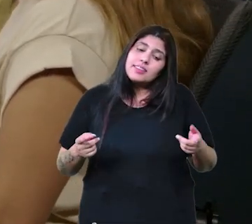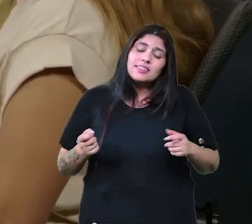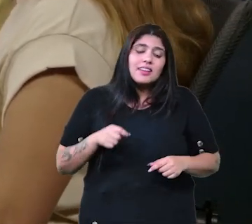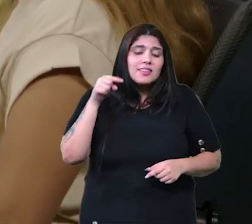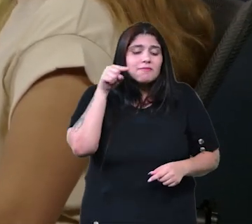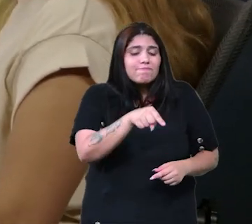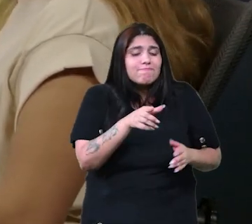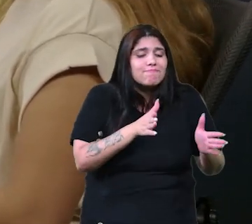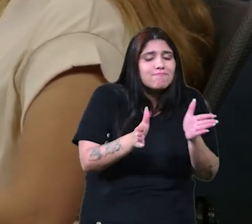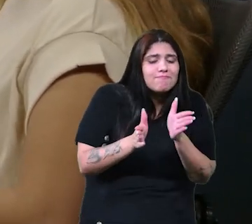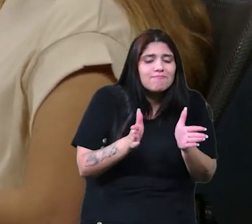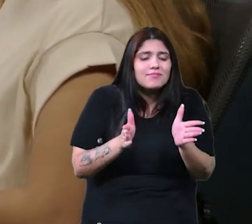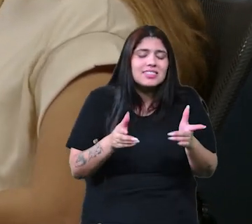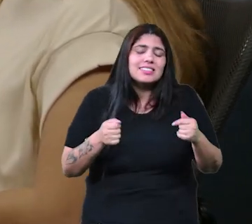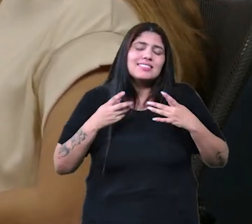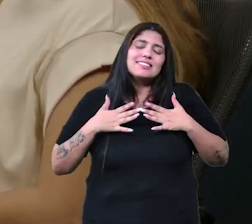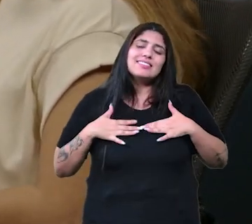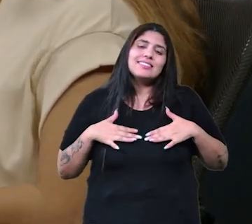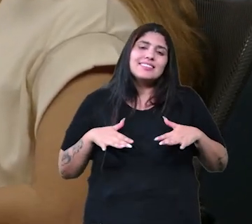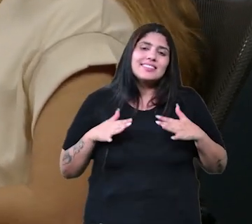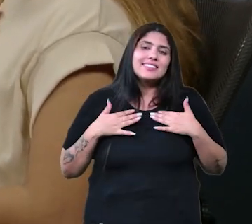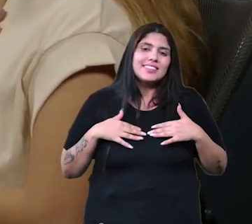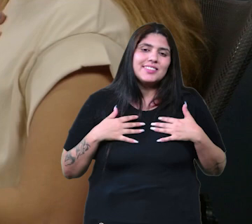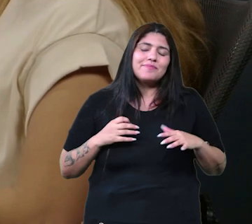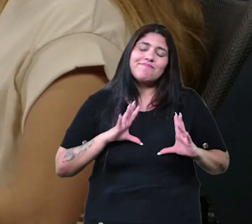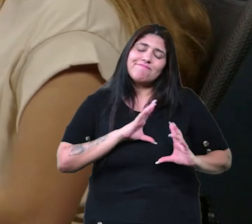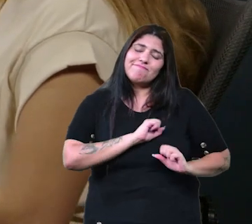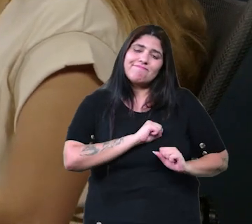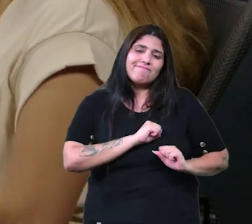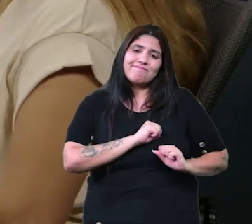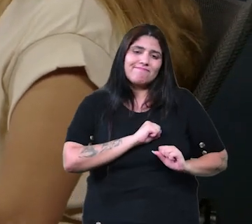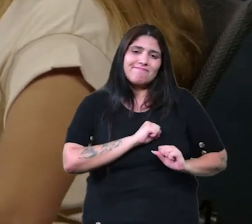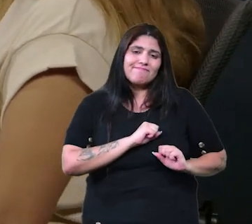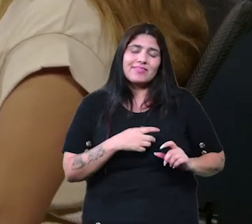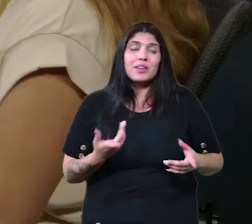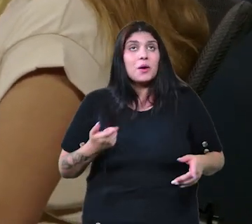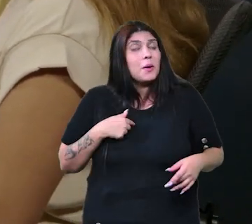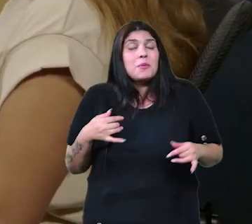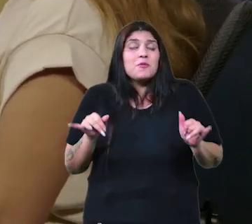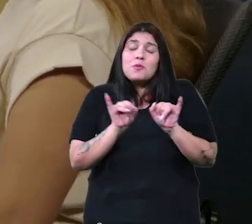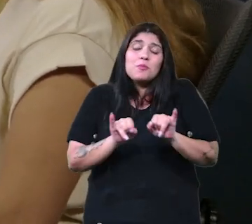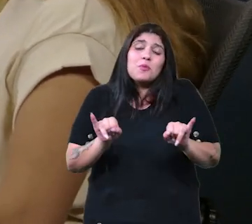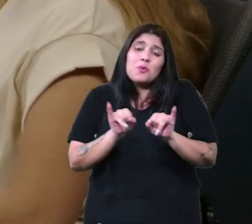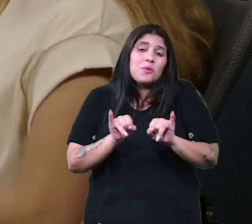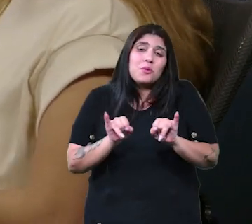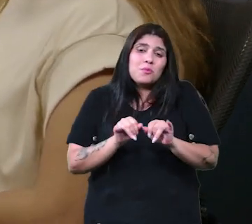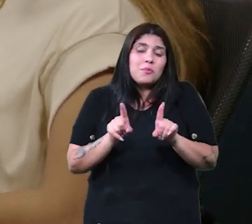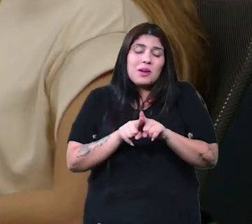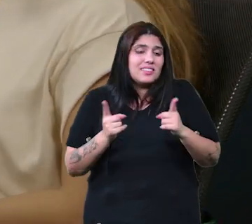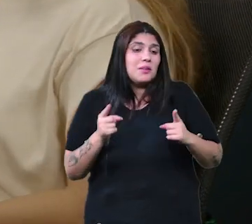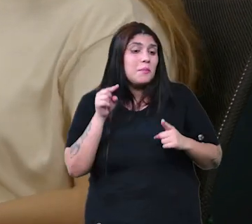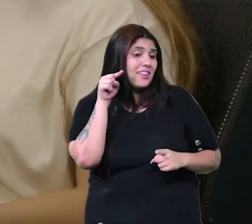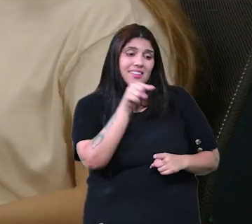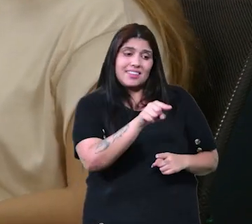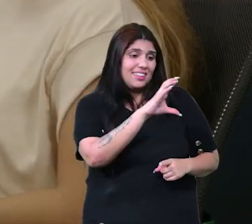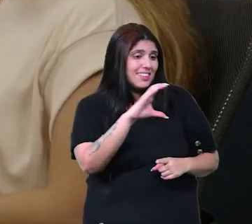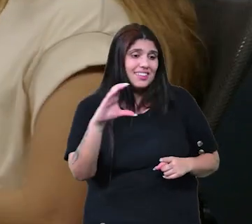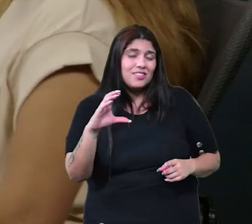aquele hóspede reconheceu uma coisa tão boba que foi para mim, só dar uma instrução, para ele fez total diferença na viagem